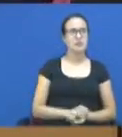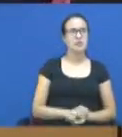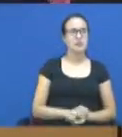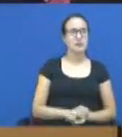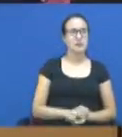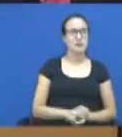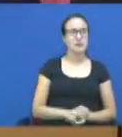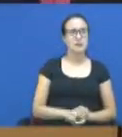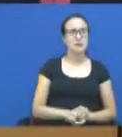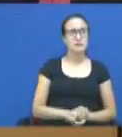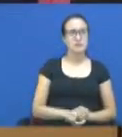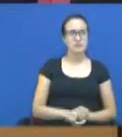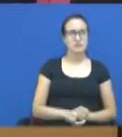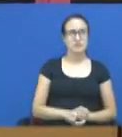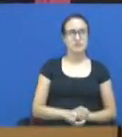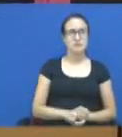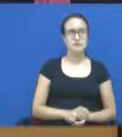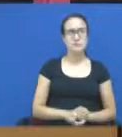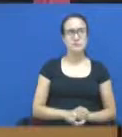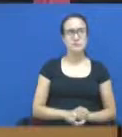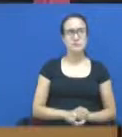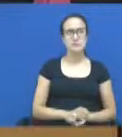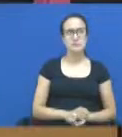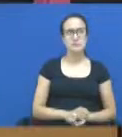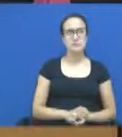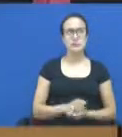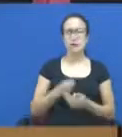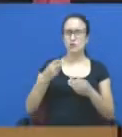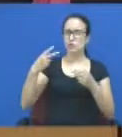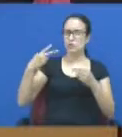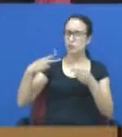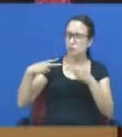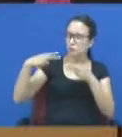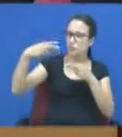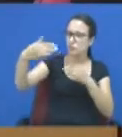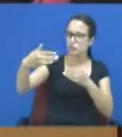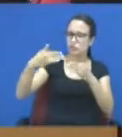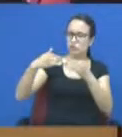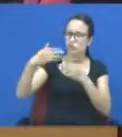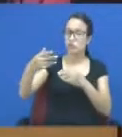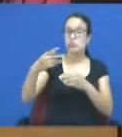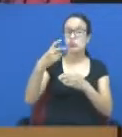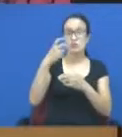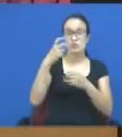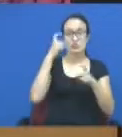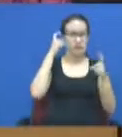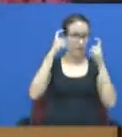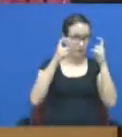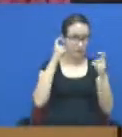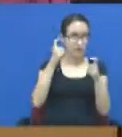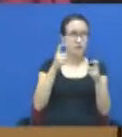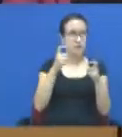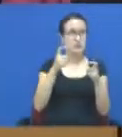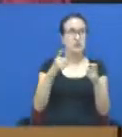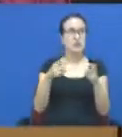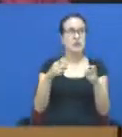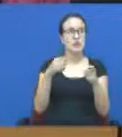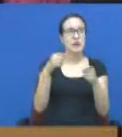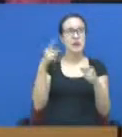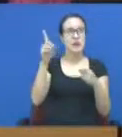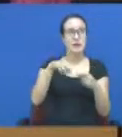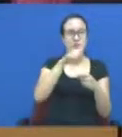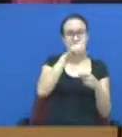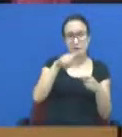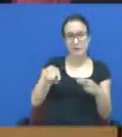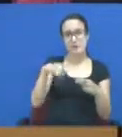queria só pedir, por favor, o adiamento por 2 sessões desse último item da pauta, visto que esse homenageado